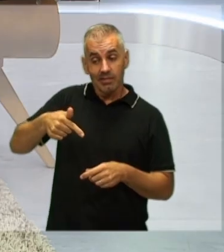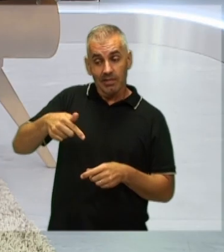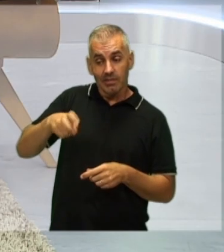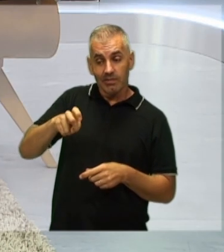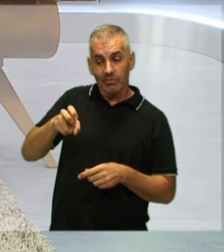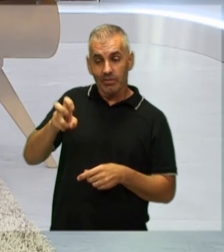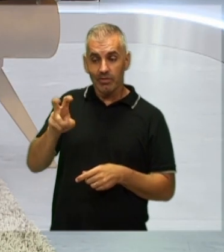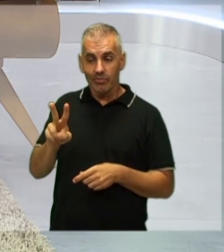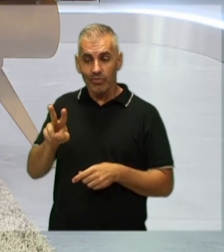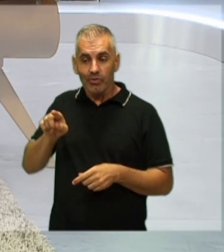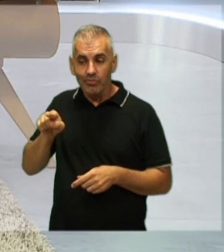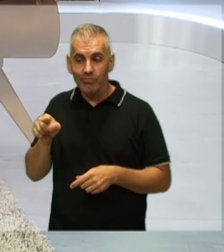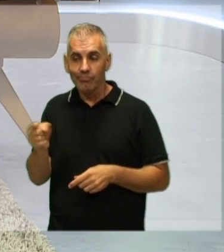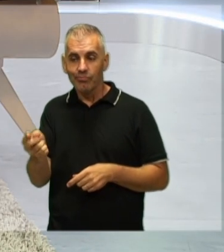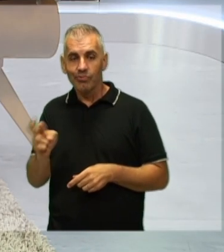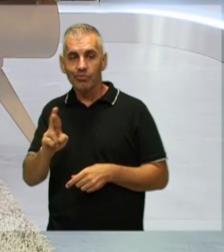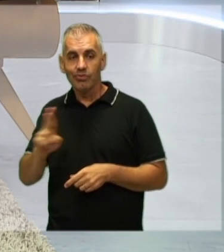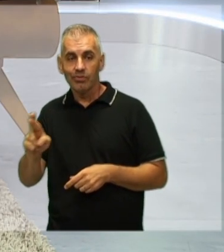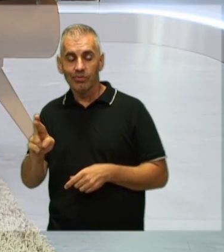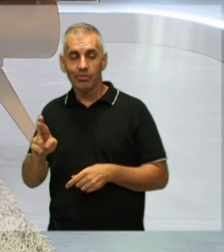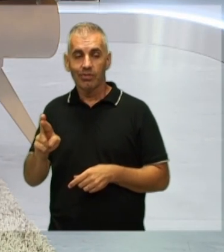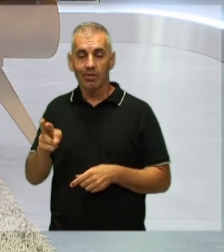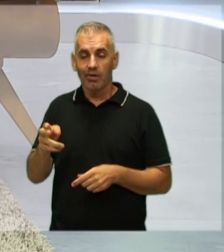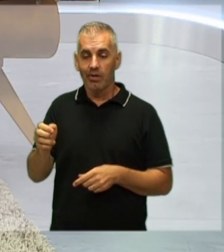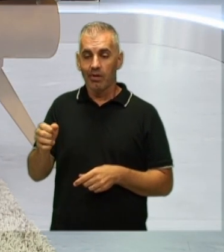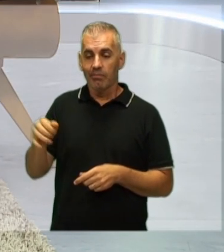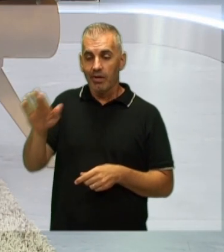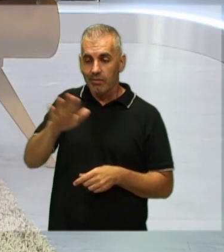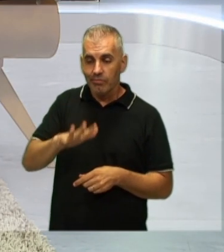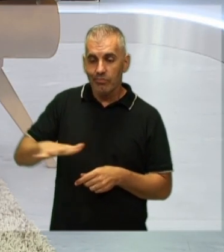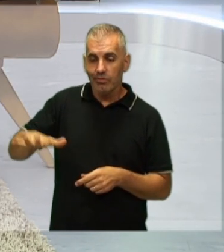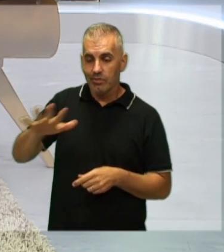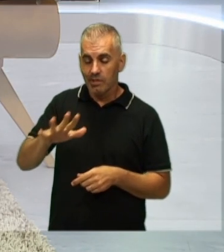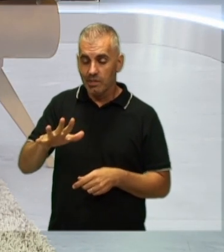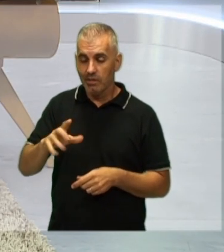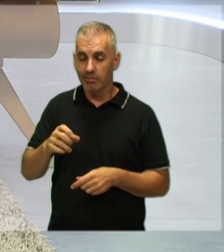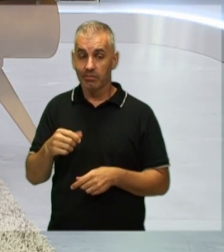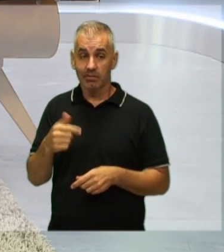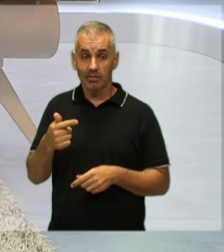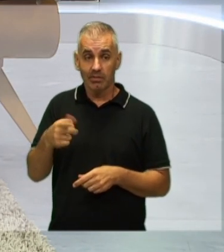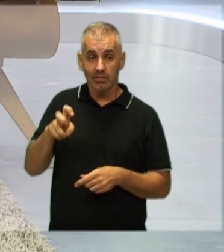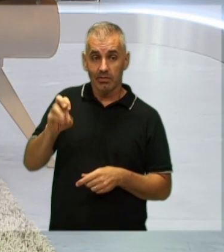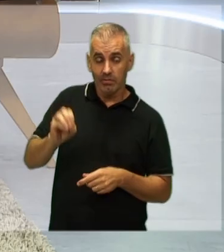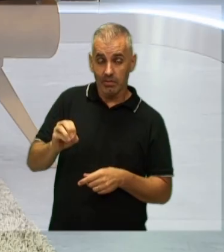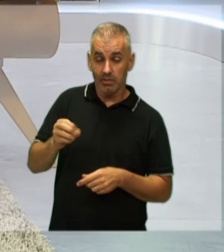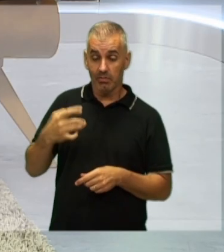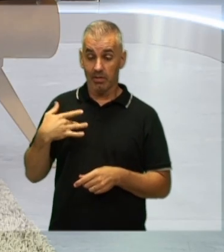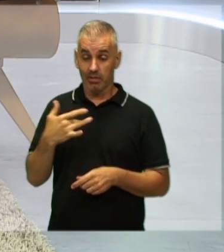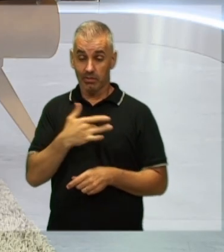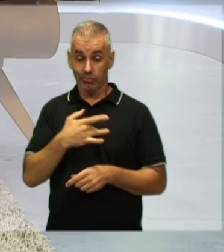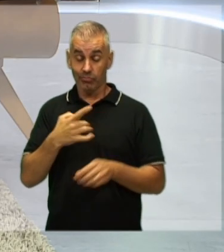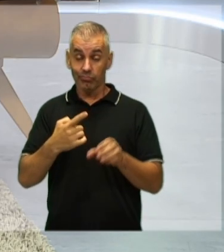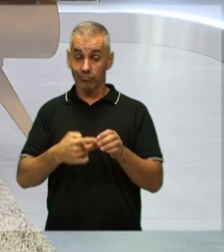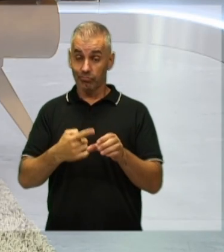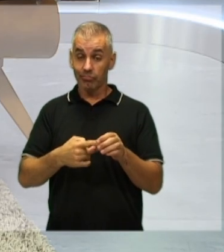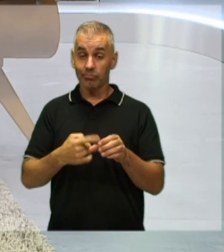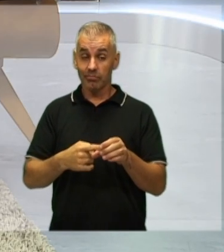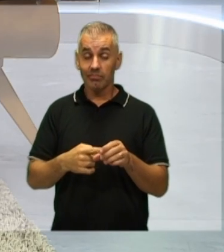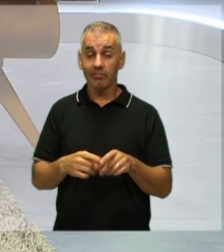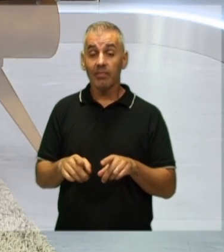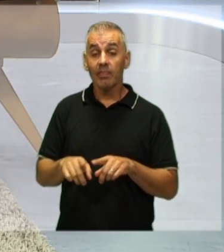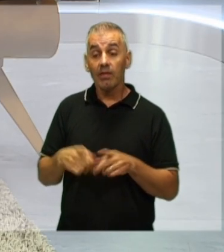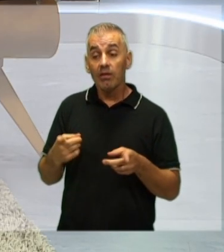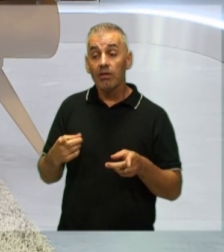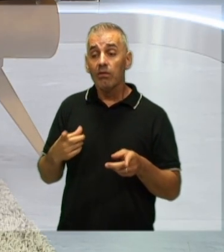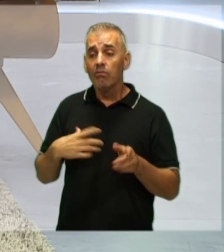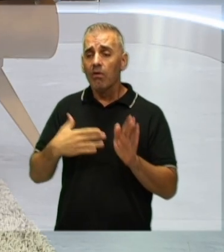para entidades em geral e R$ 752 mil para o serviço de saúde do município. Quais foram os